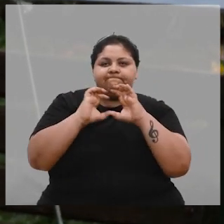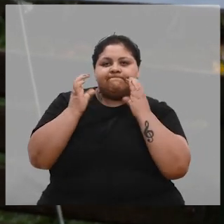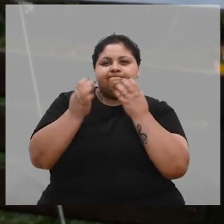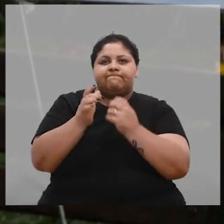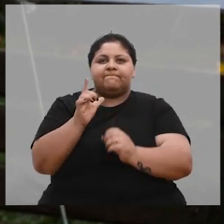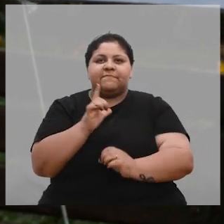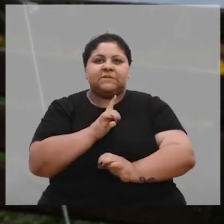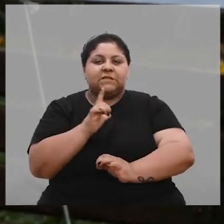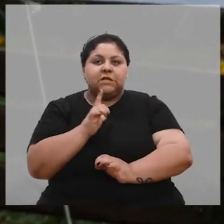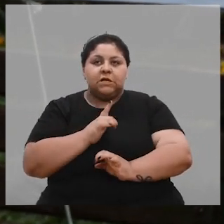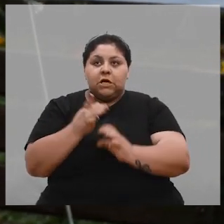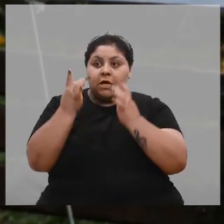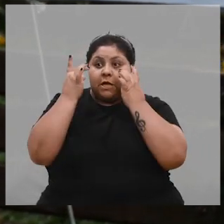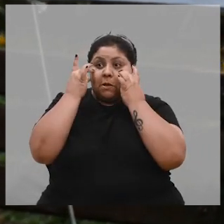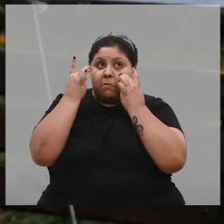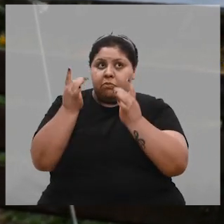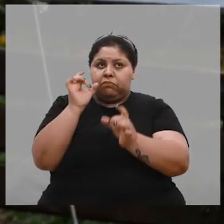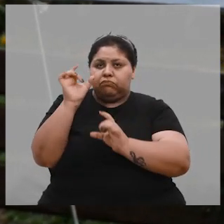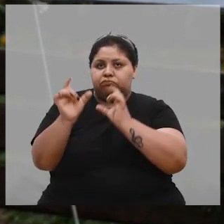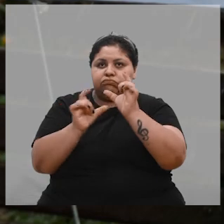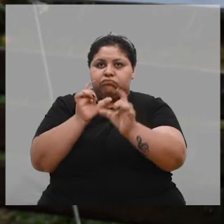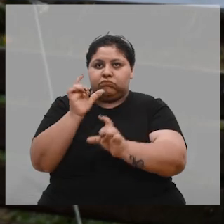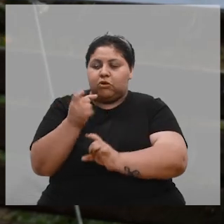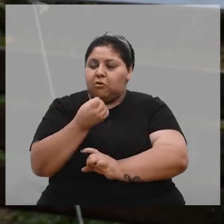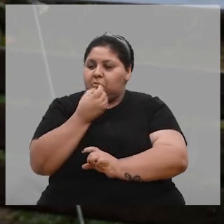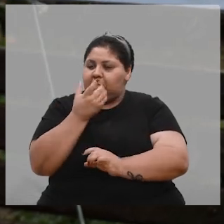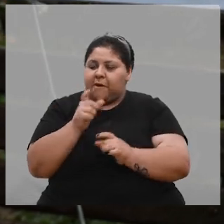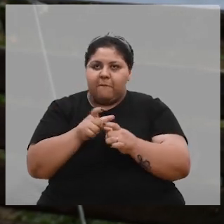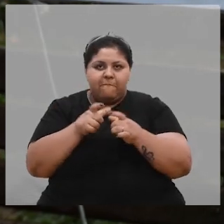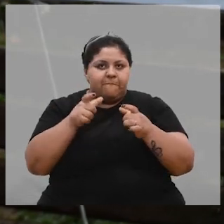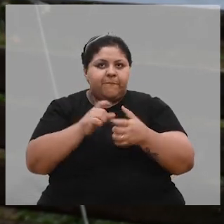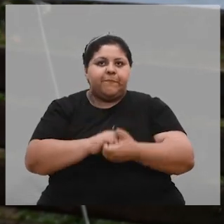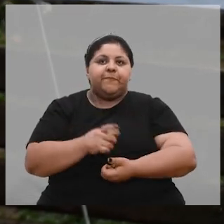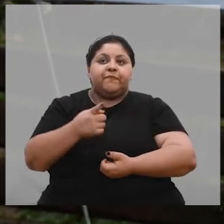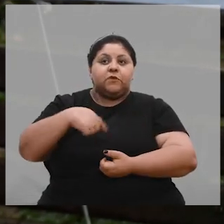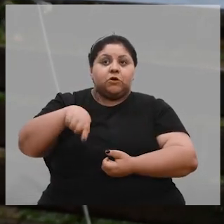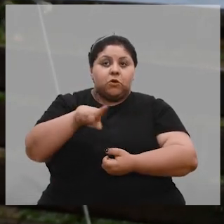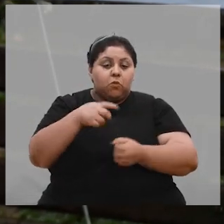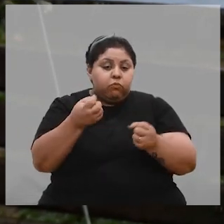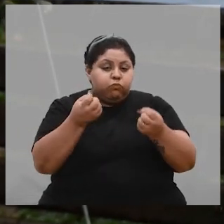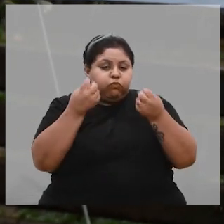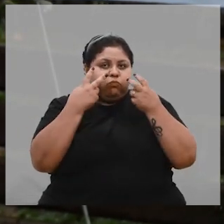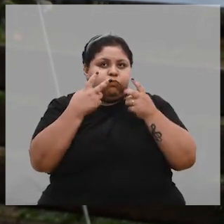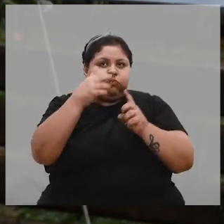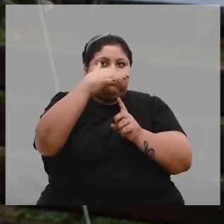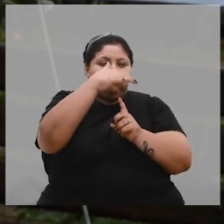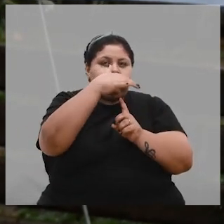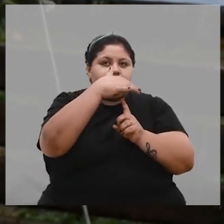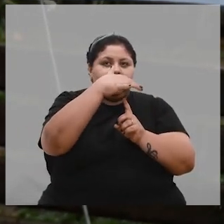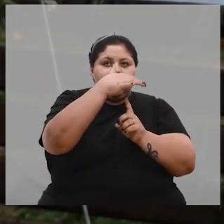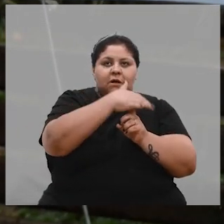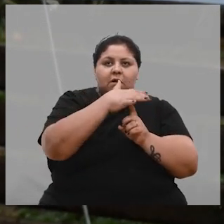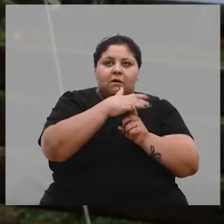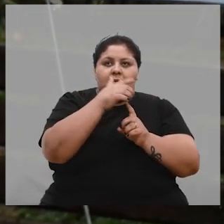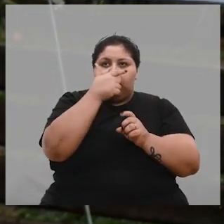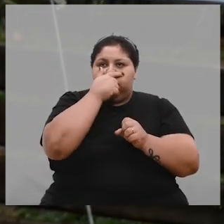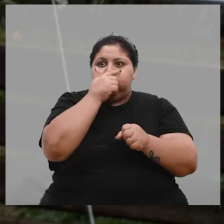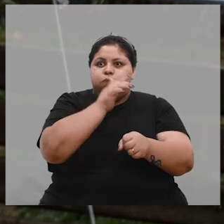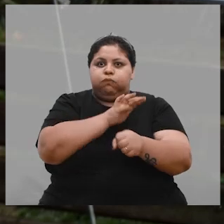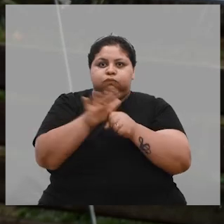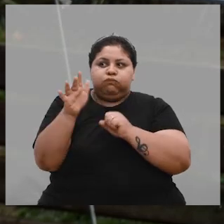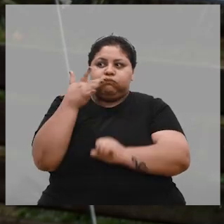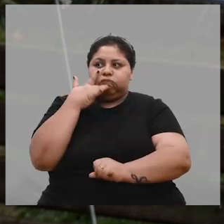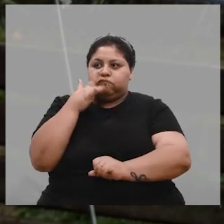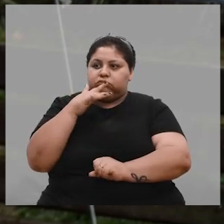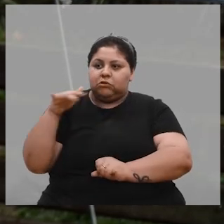comunidade, tem na presença das pessoas o bem maior, né? Nós percebermos a praça lotada,